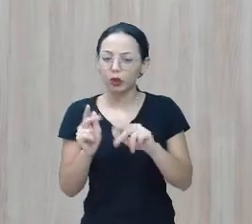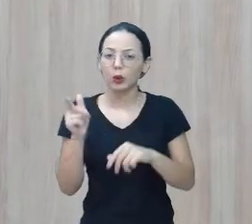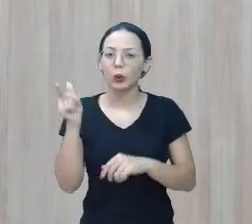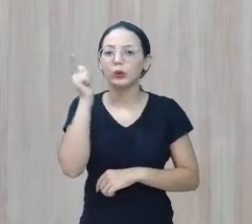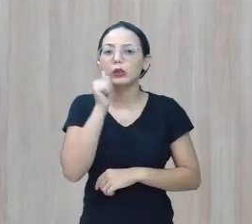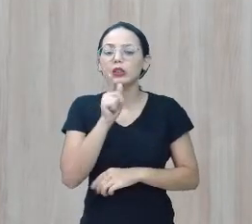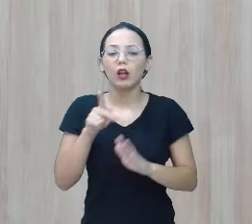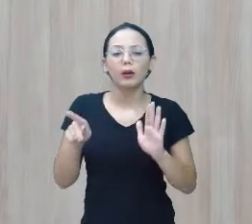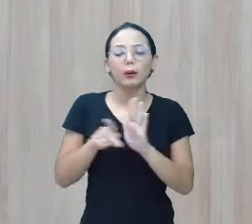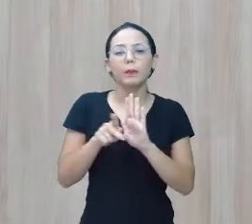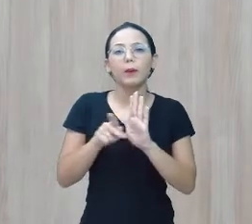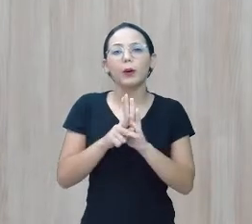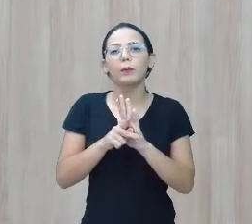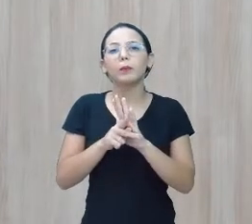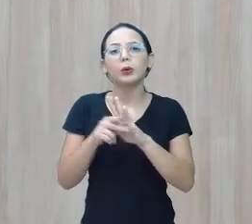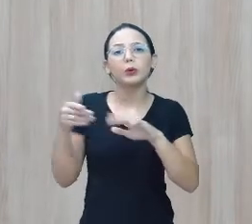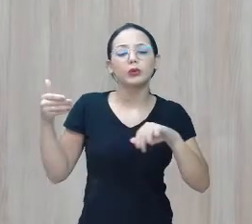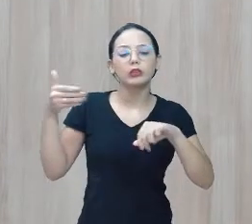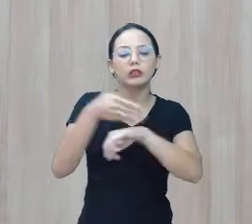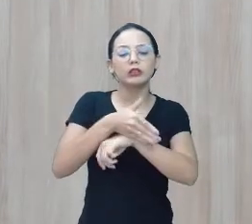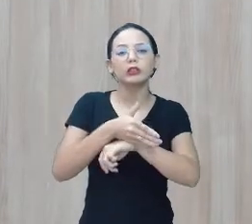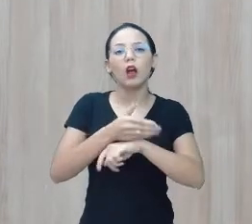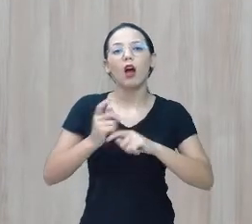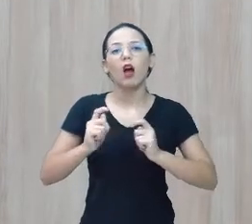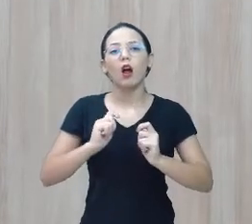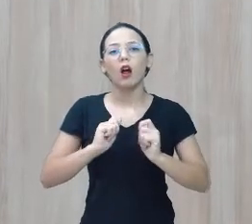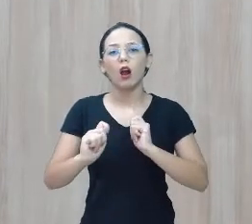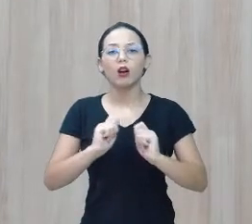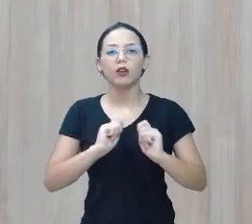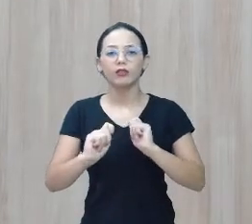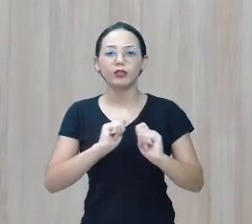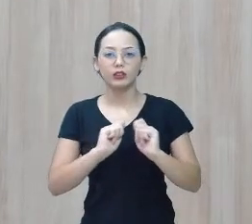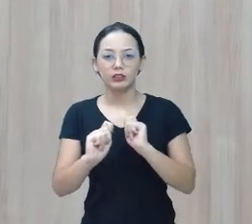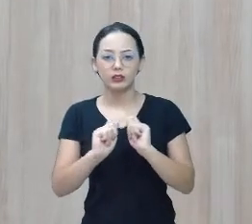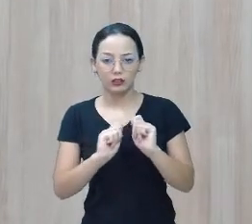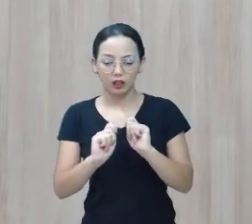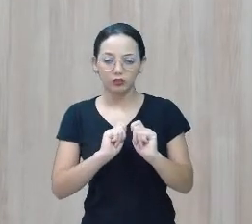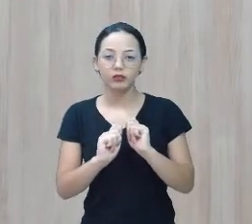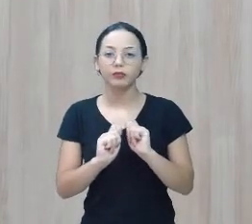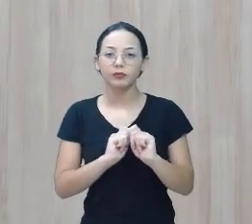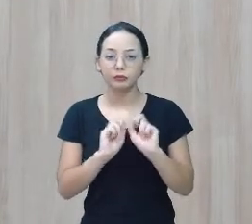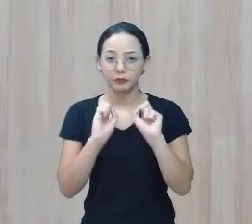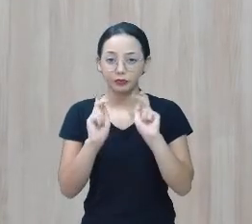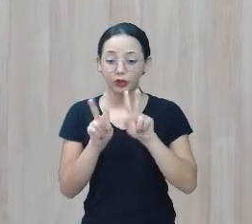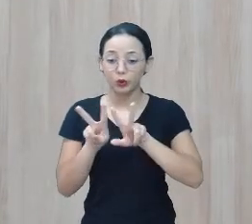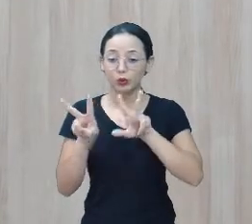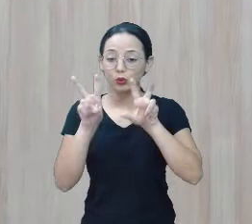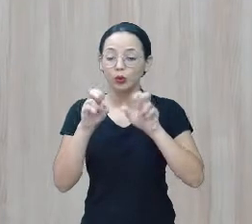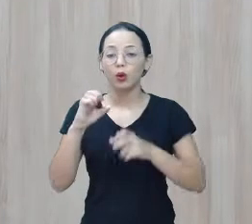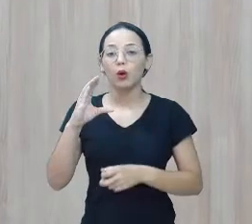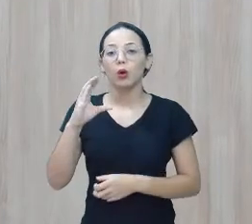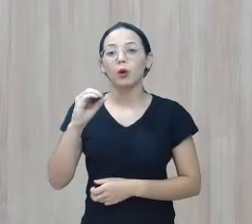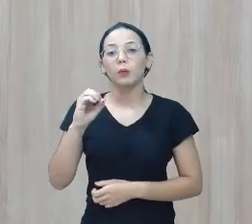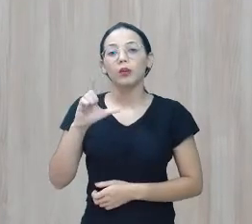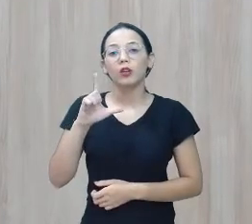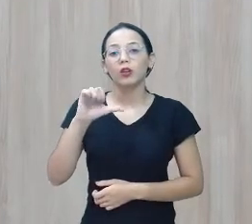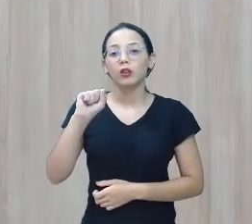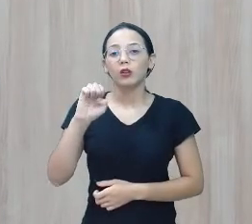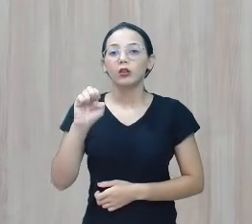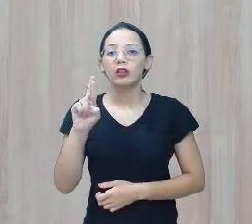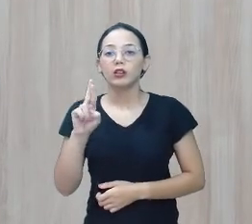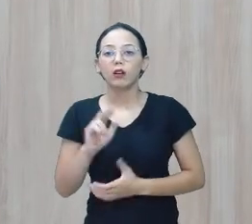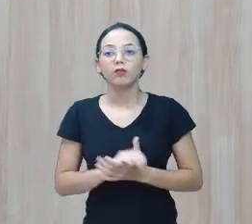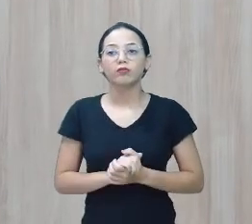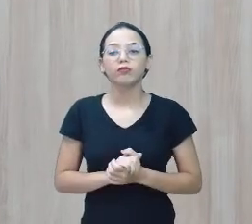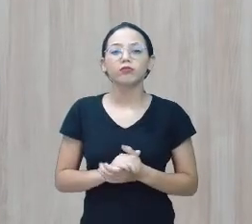vai ser direcionada para uma matéria, né, para uma reportagem sobre o Coliseu. Mas